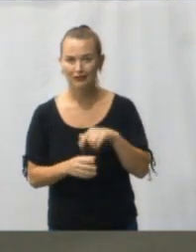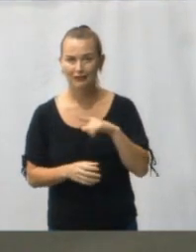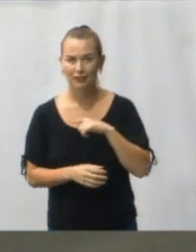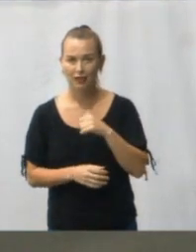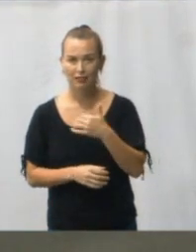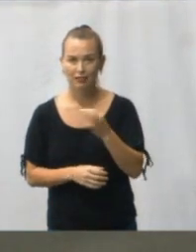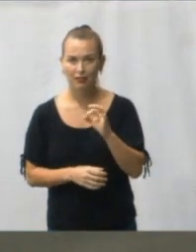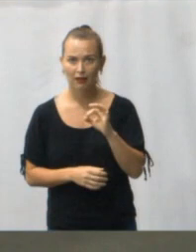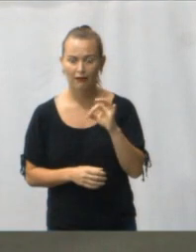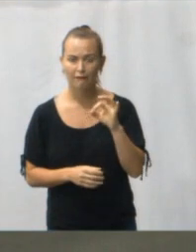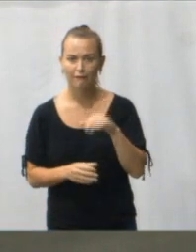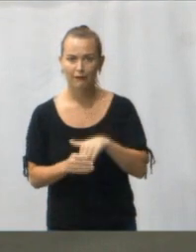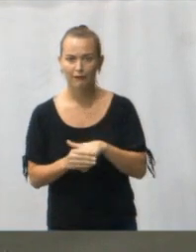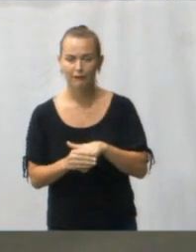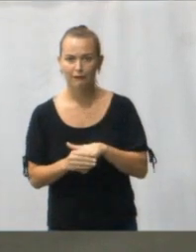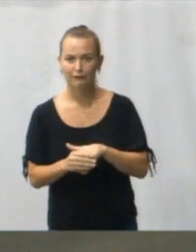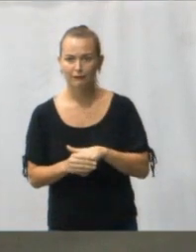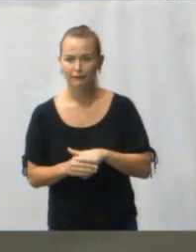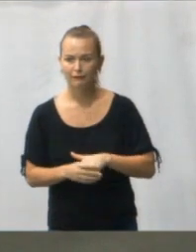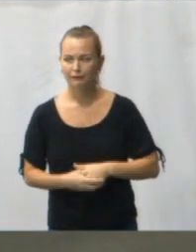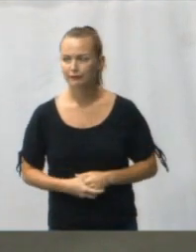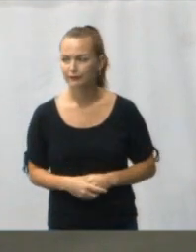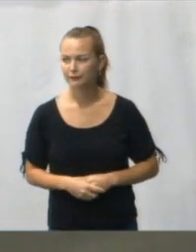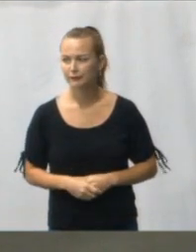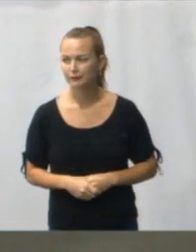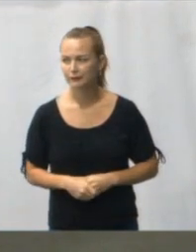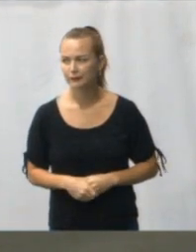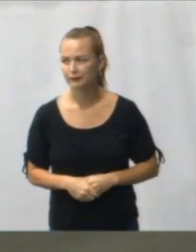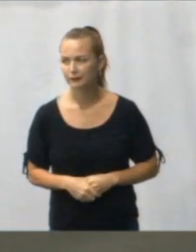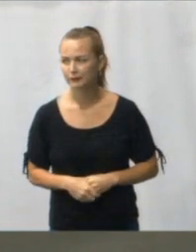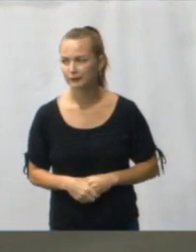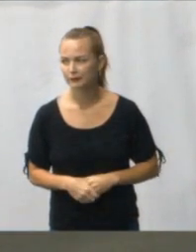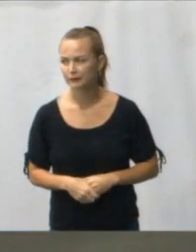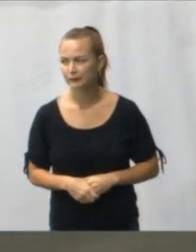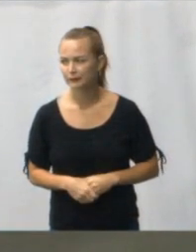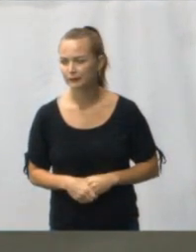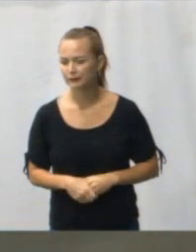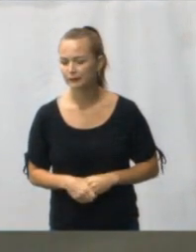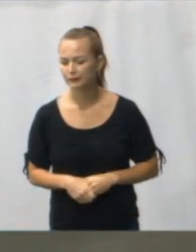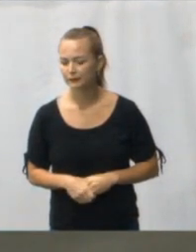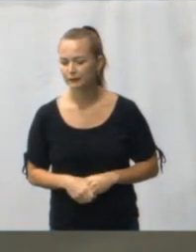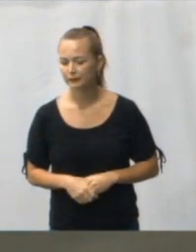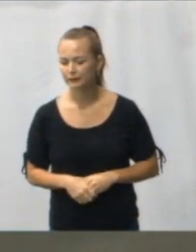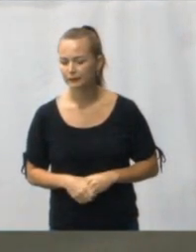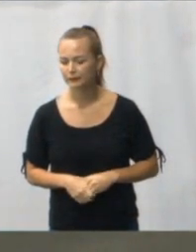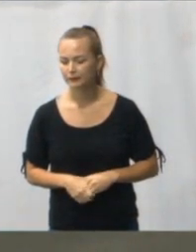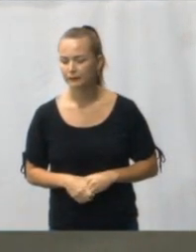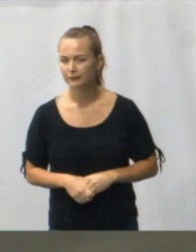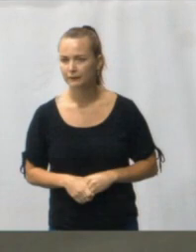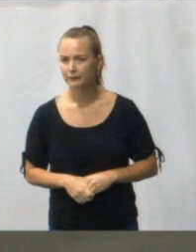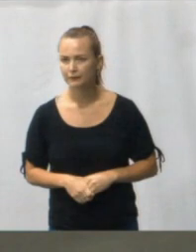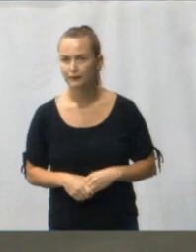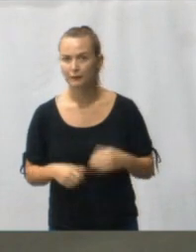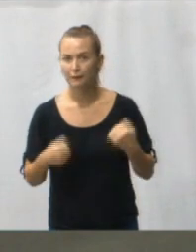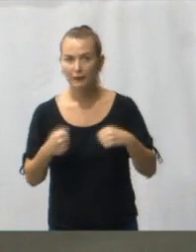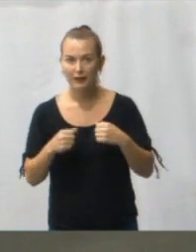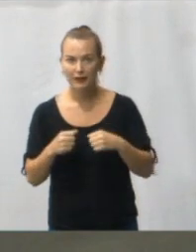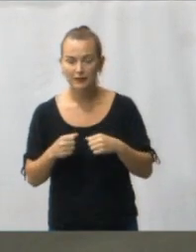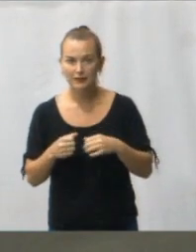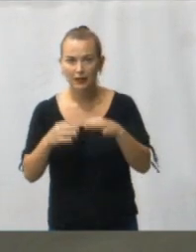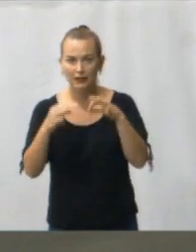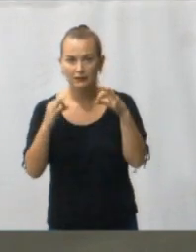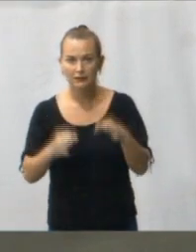Agora tem que ir para o plenário, não? Passou pelas comissões, para o plenário, não? Não, vou precisar validar com 10º voto.